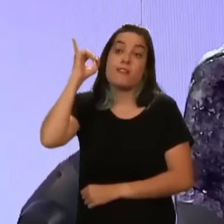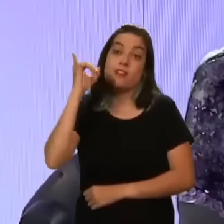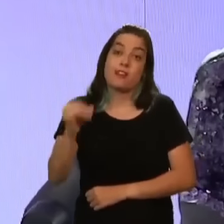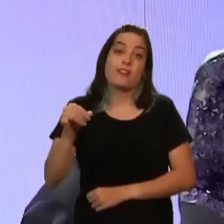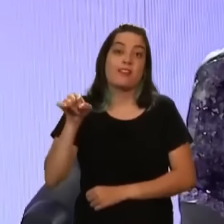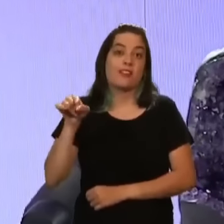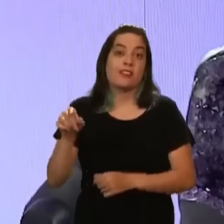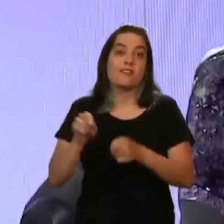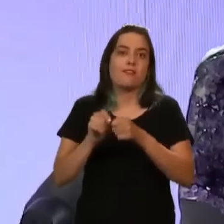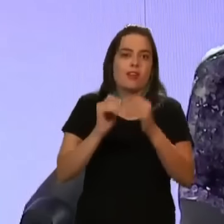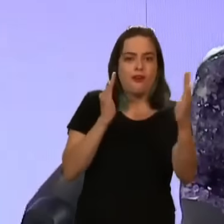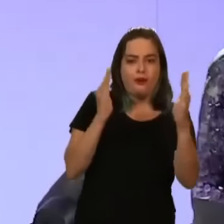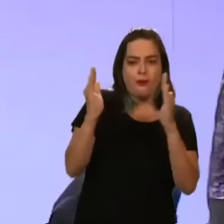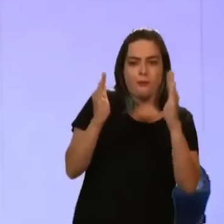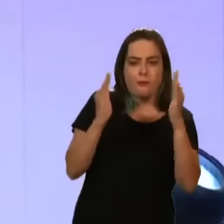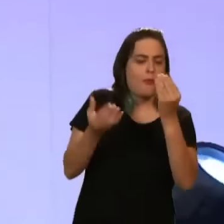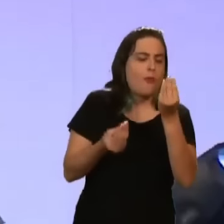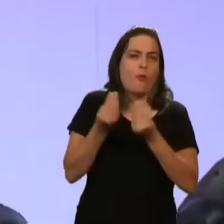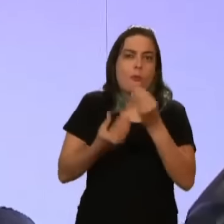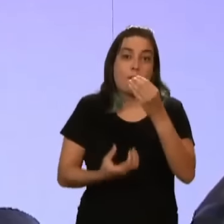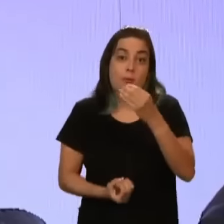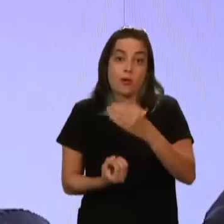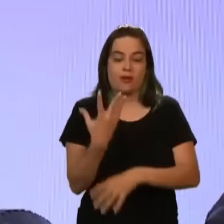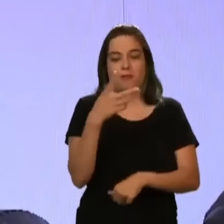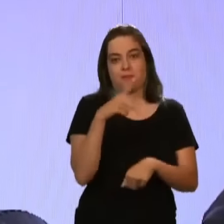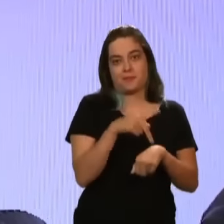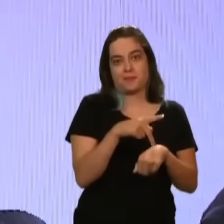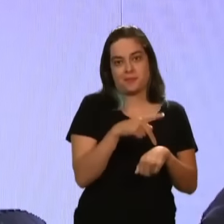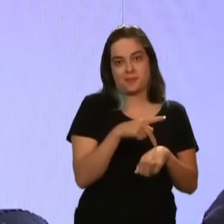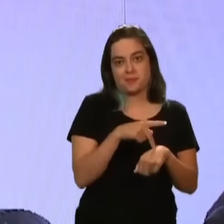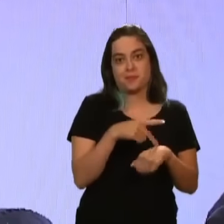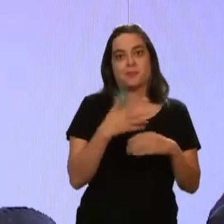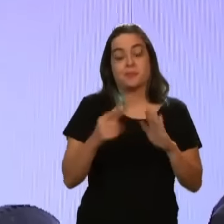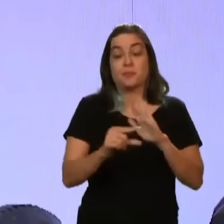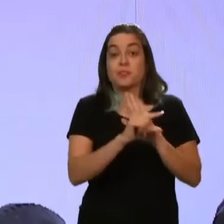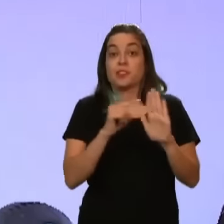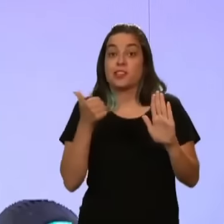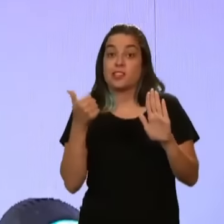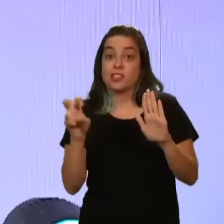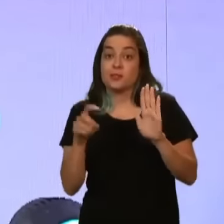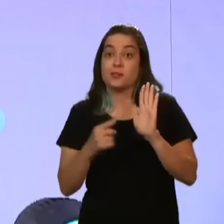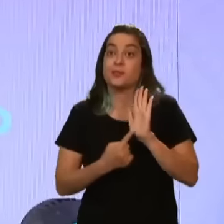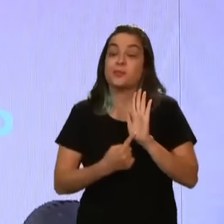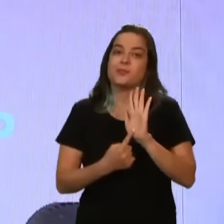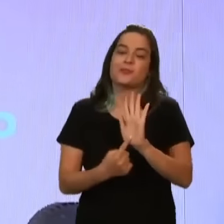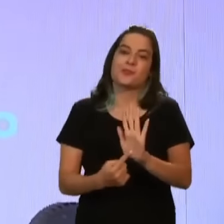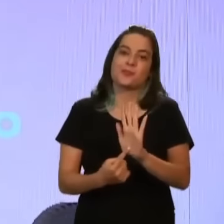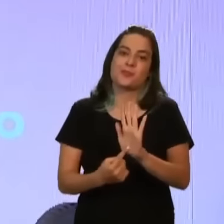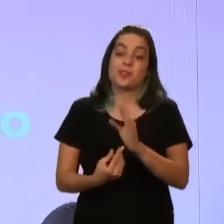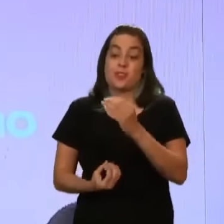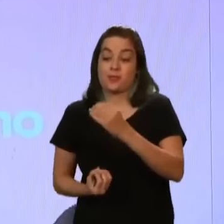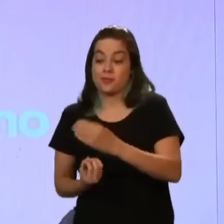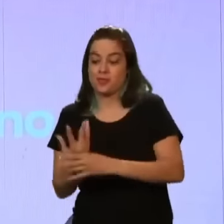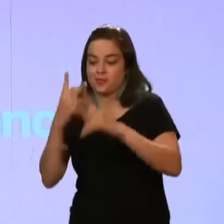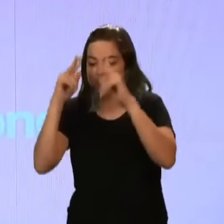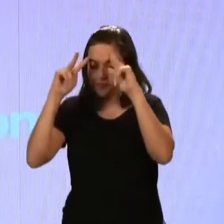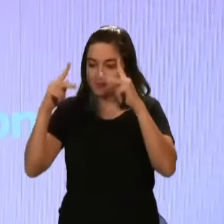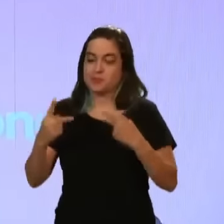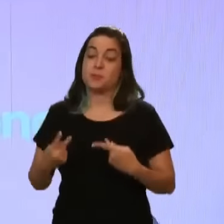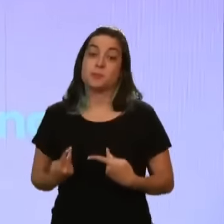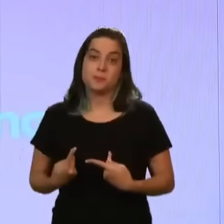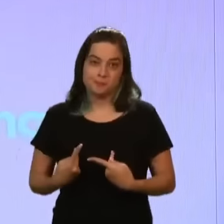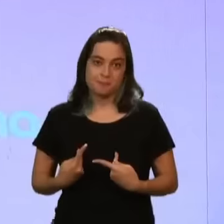esta analogia da formação das rochas, aqui no verso 15, com a formação do ser